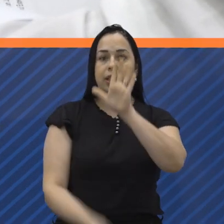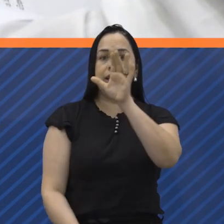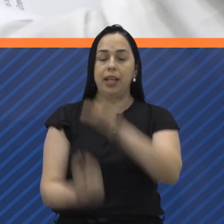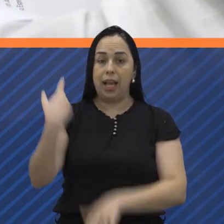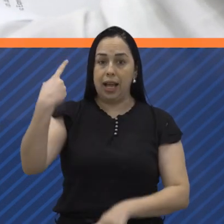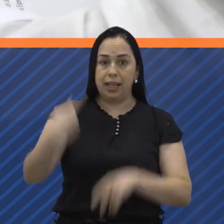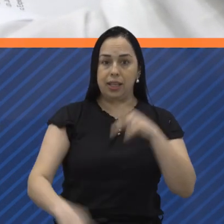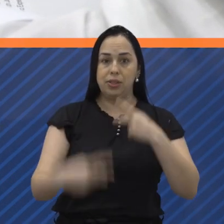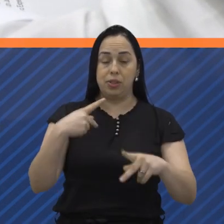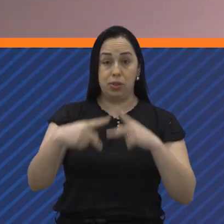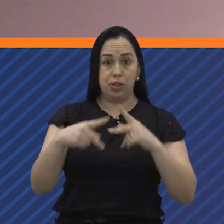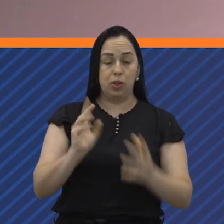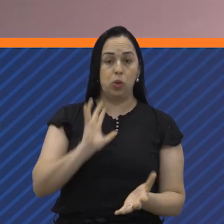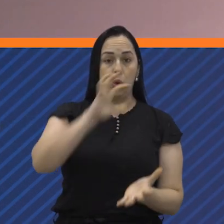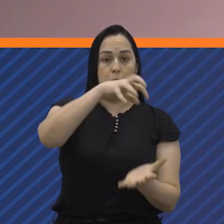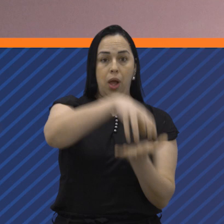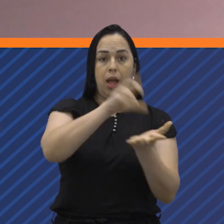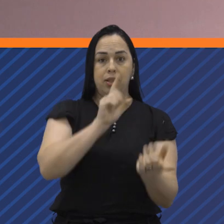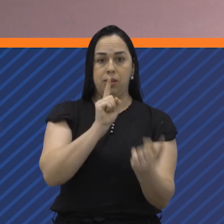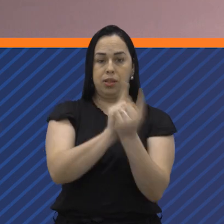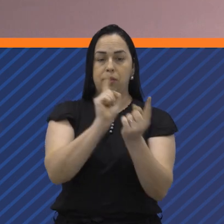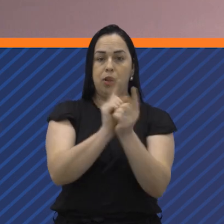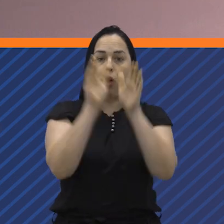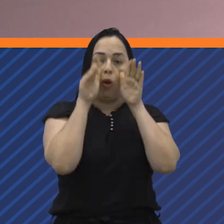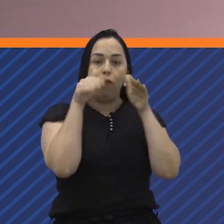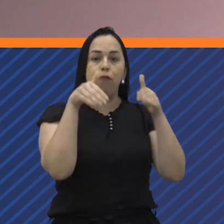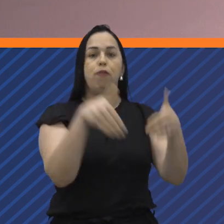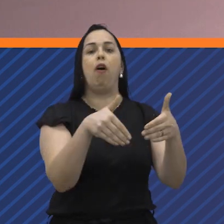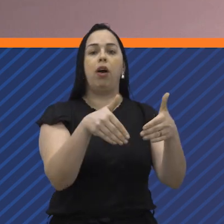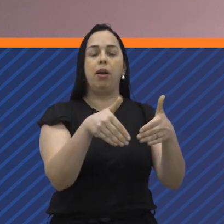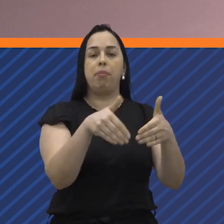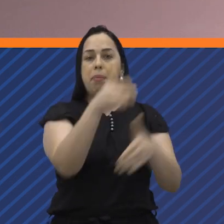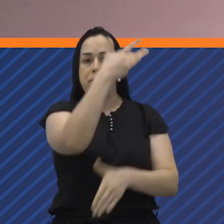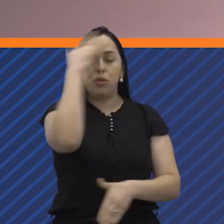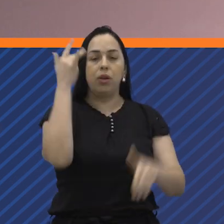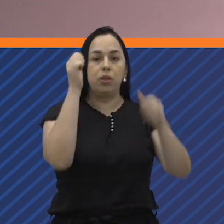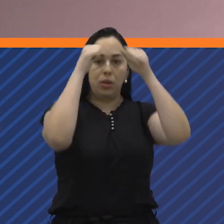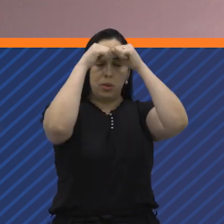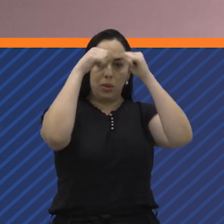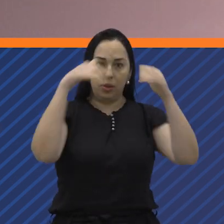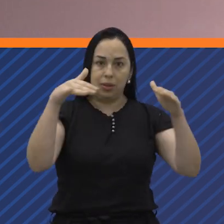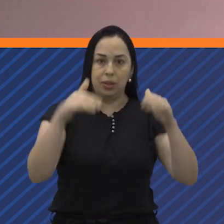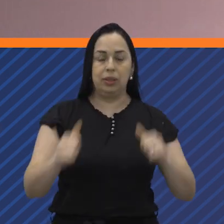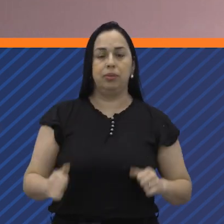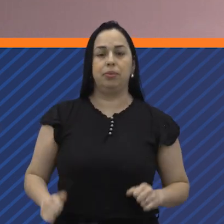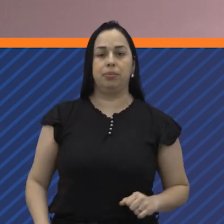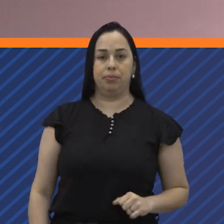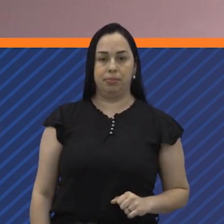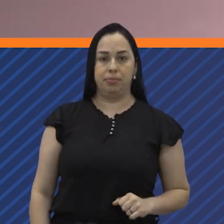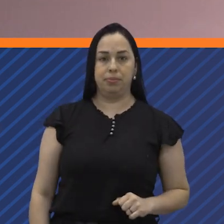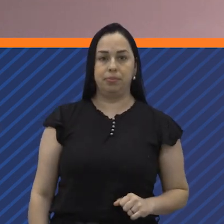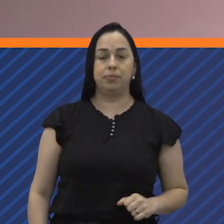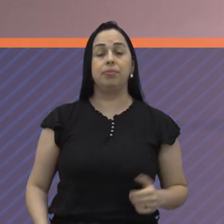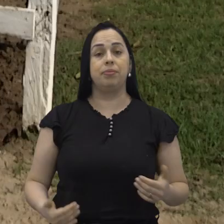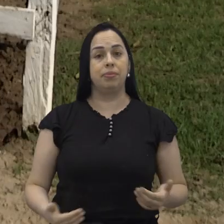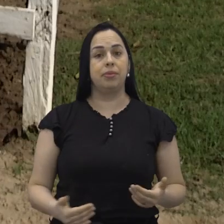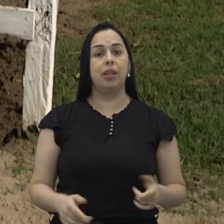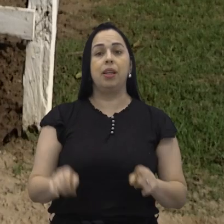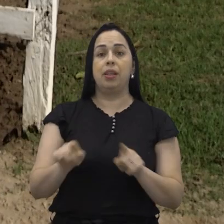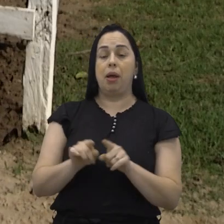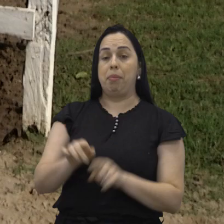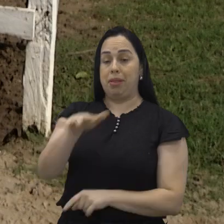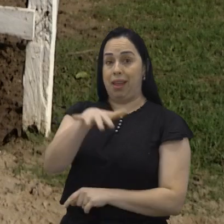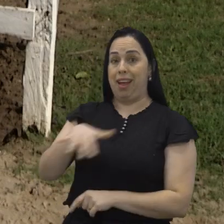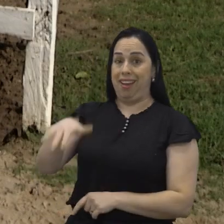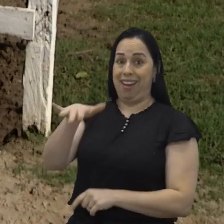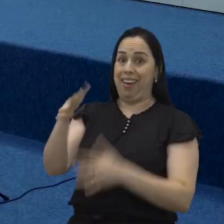que prevê criar em São José um centro de atendimento exclusivo para pessoas com transtorno do espectro autista. E a